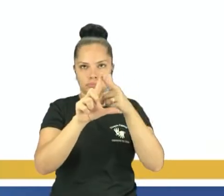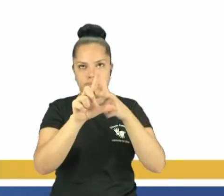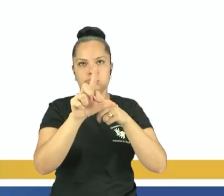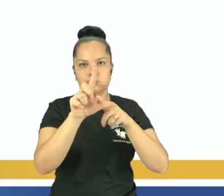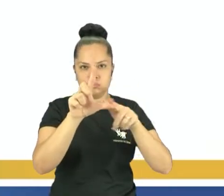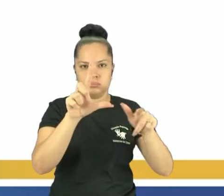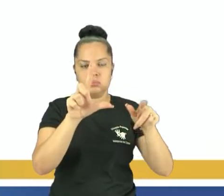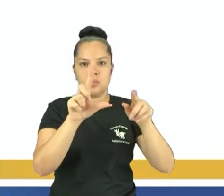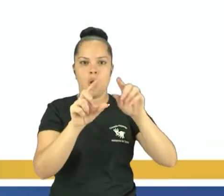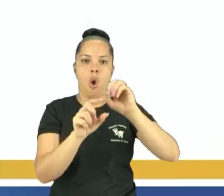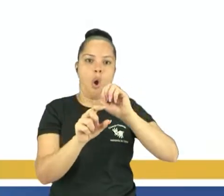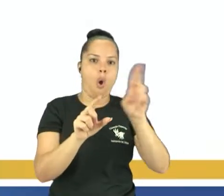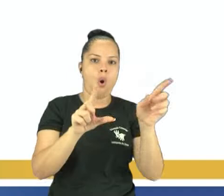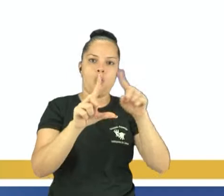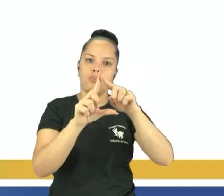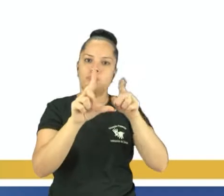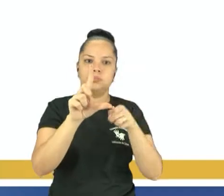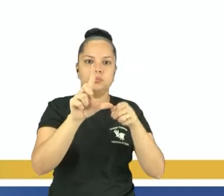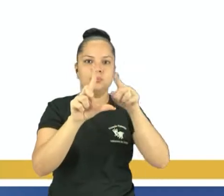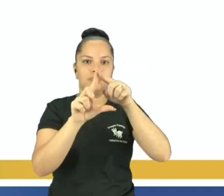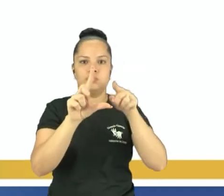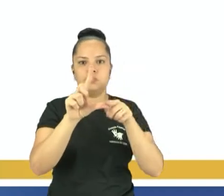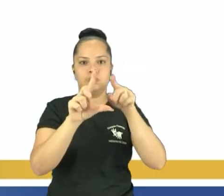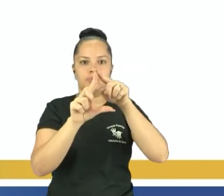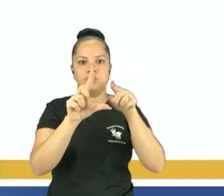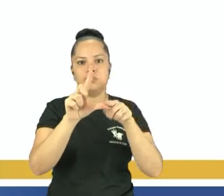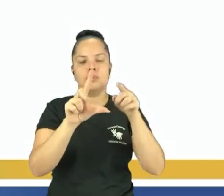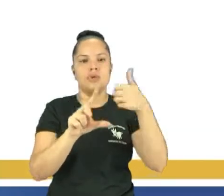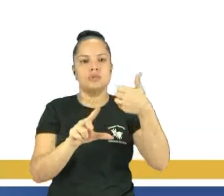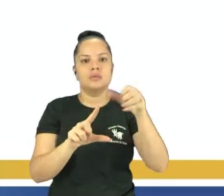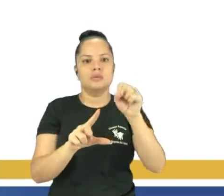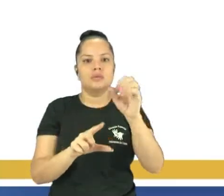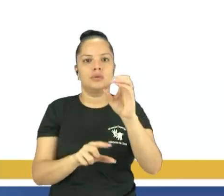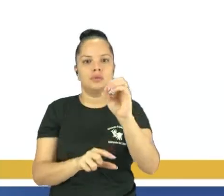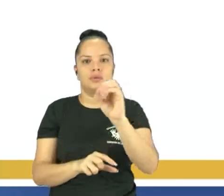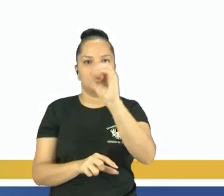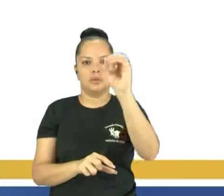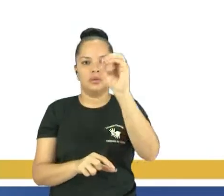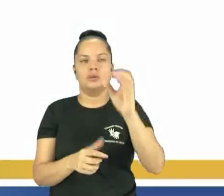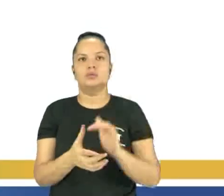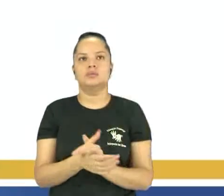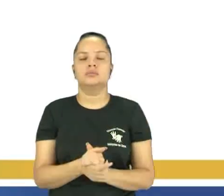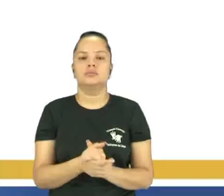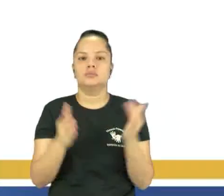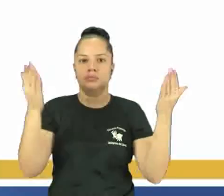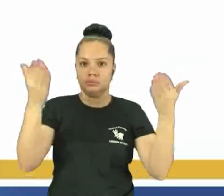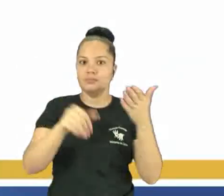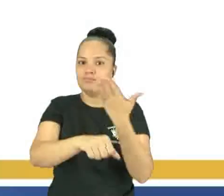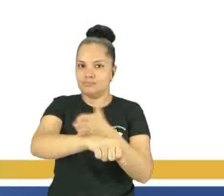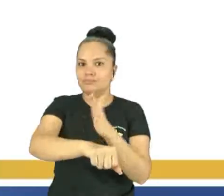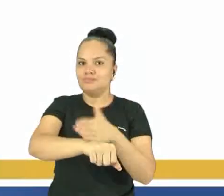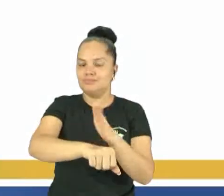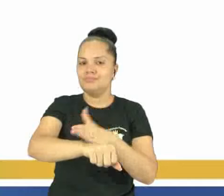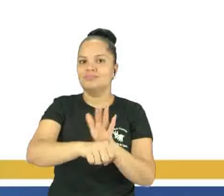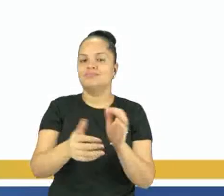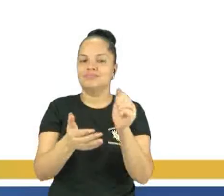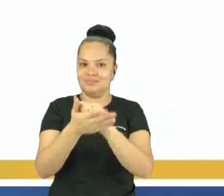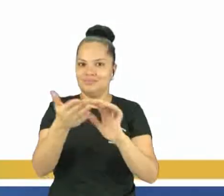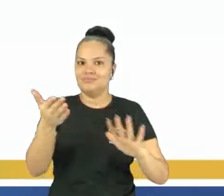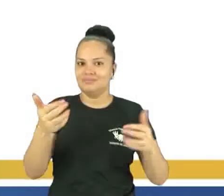né? Ou ângulo raso, ângulo de 180 graus, certo? Vamos exercitar um pouquinho então?